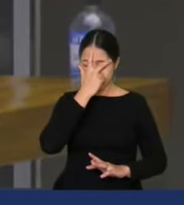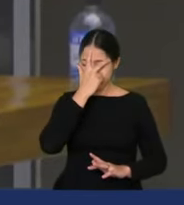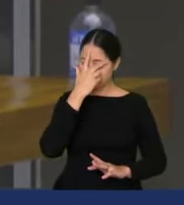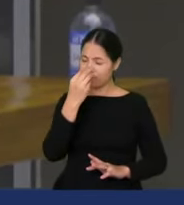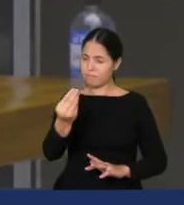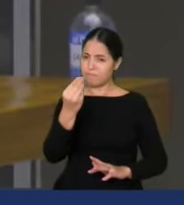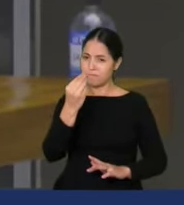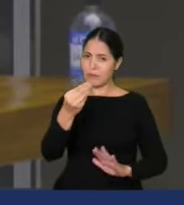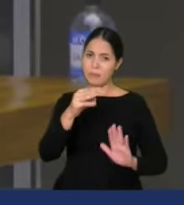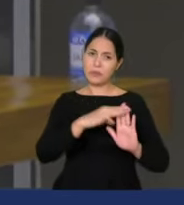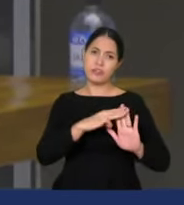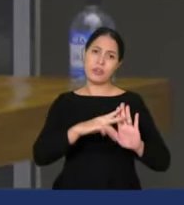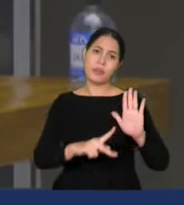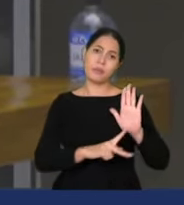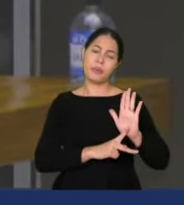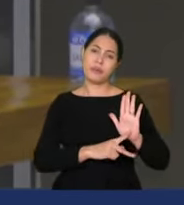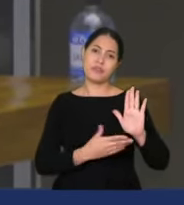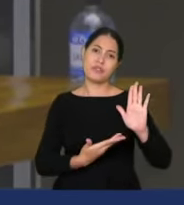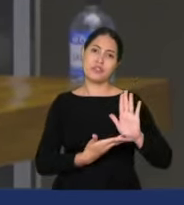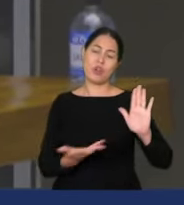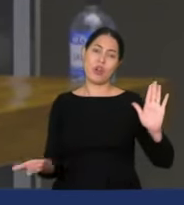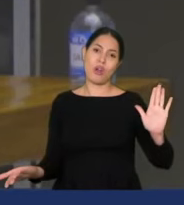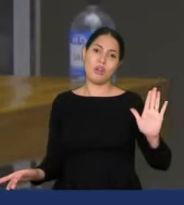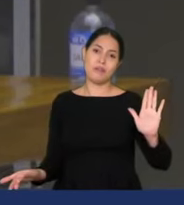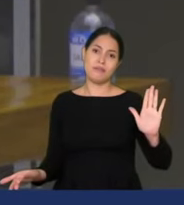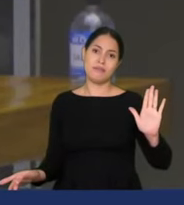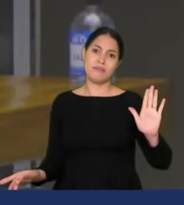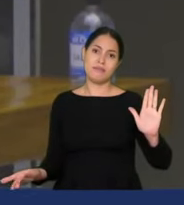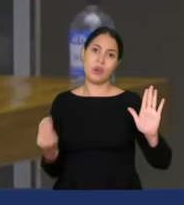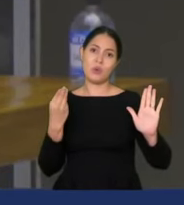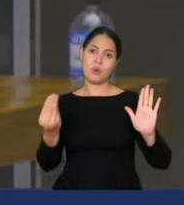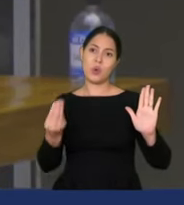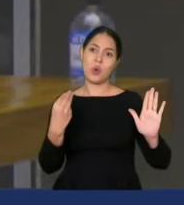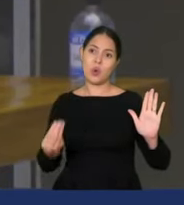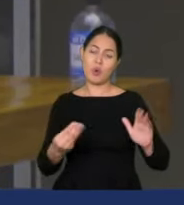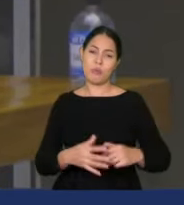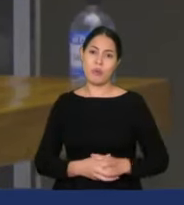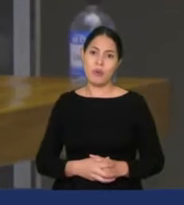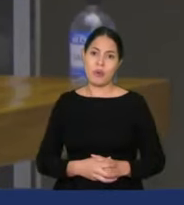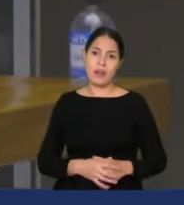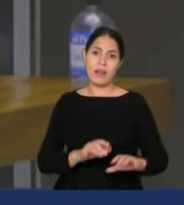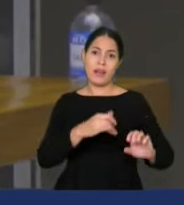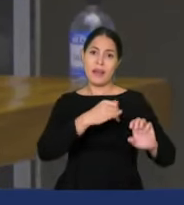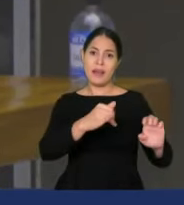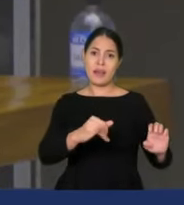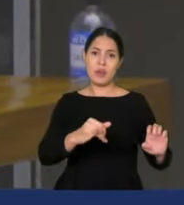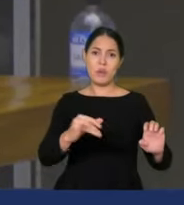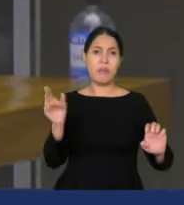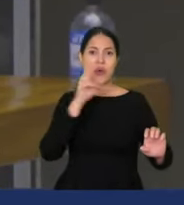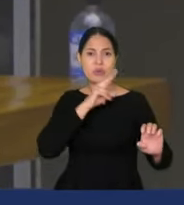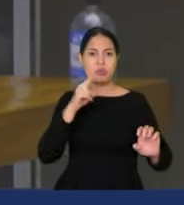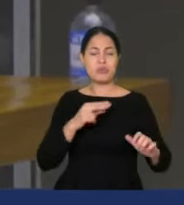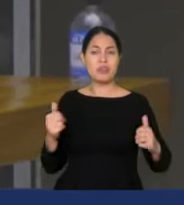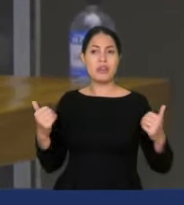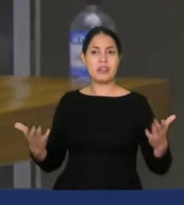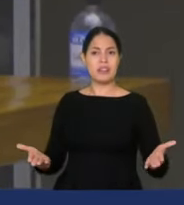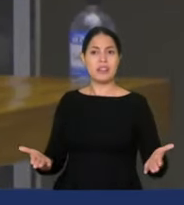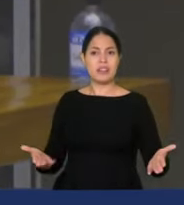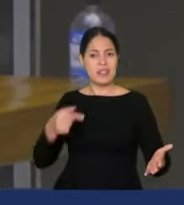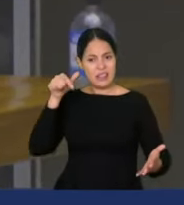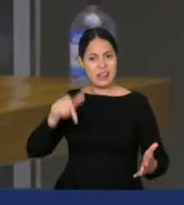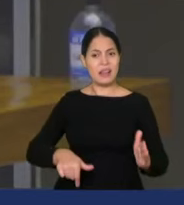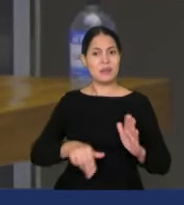provisória. Qual é a urgência de entregar a Eletrobras? E que vergonhosamente foi aprovada nessa